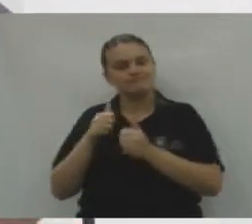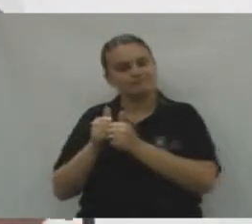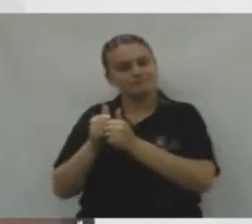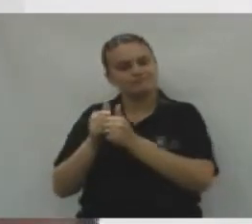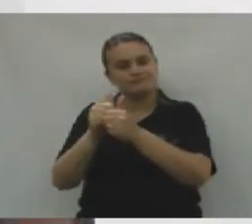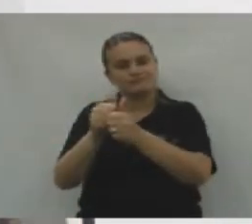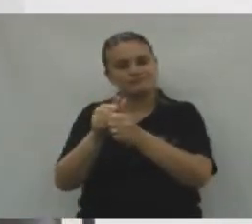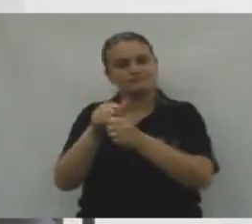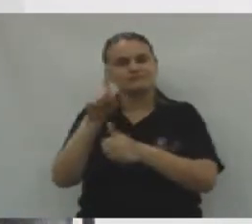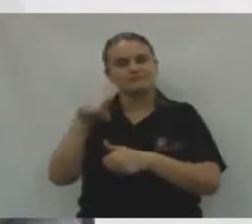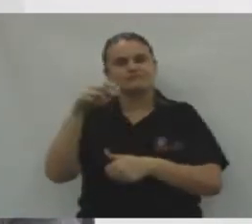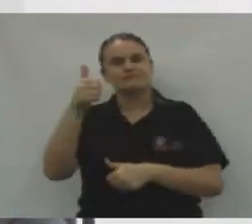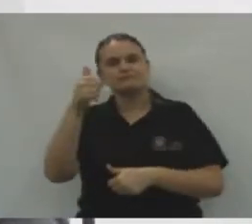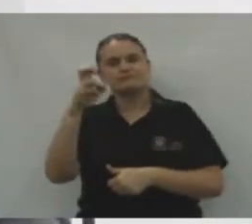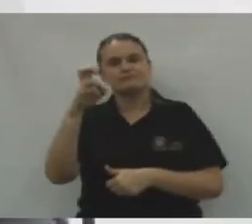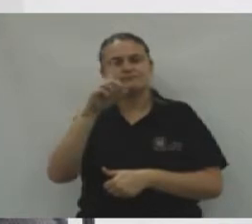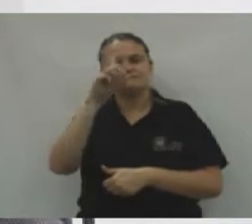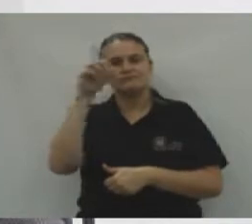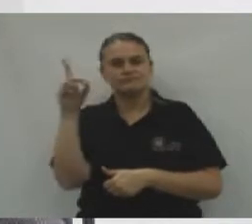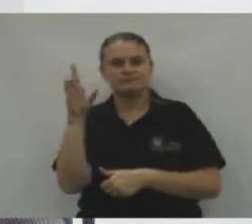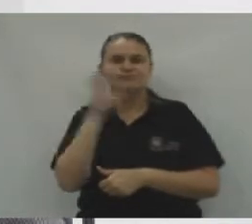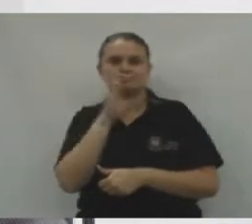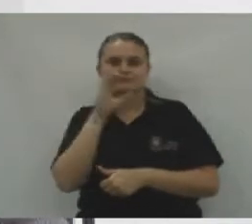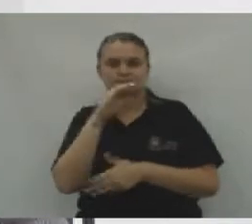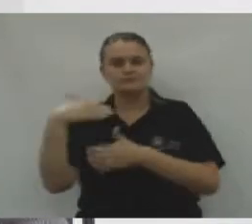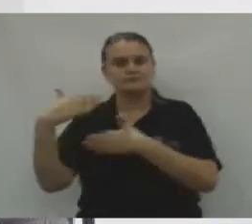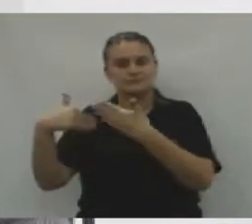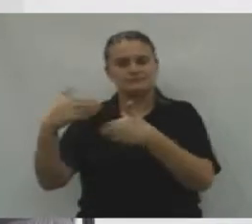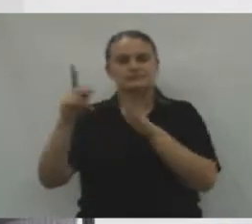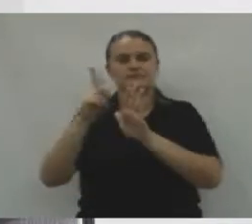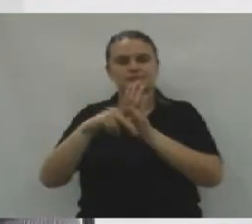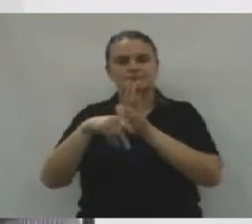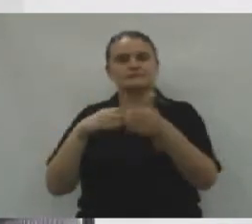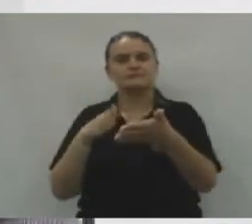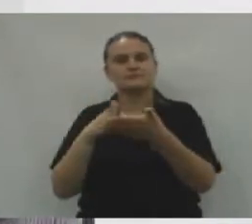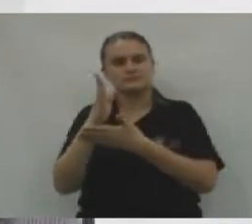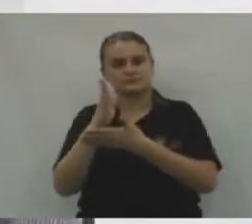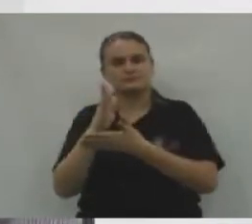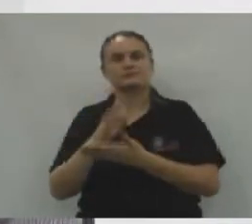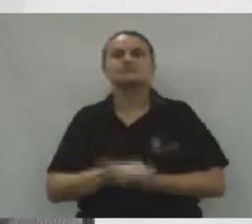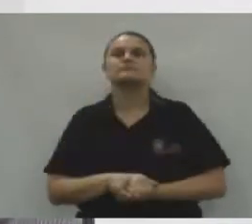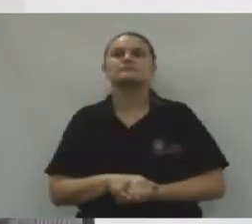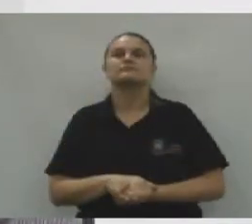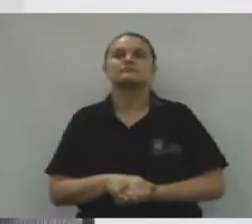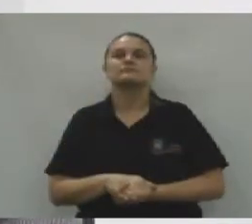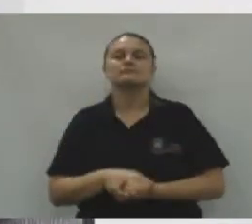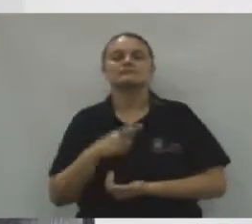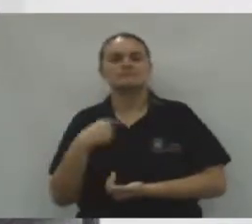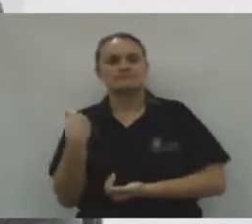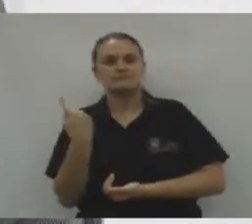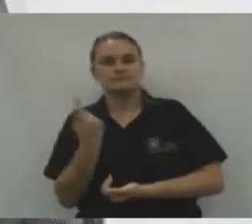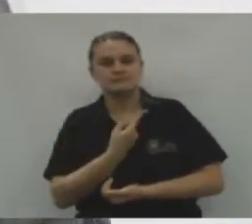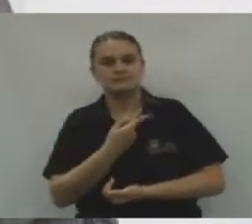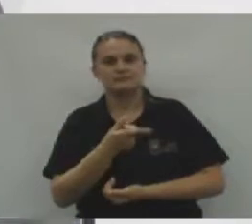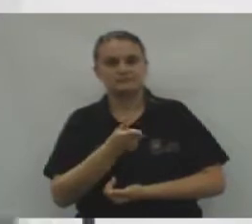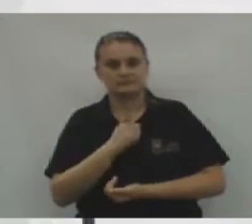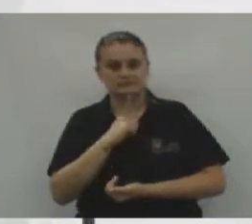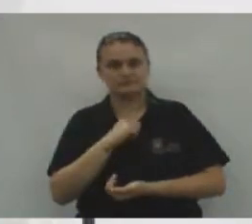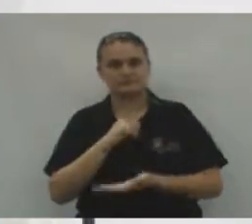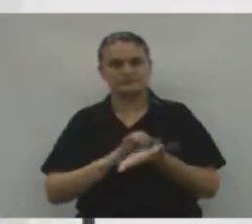que foi em torno de 15 dias e esse projeto foi aprovado. Então, isso é, para nós que estamos